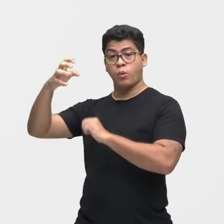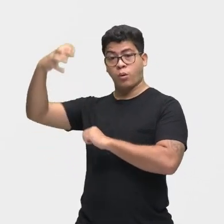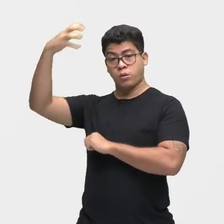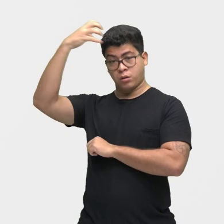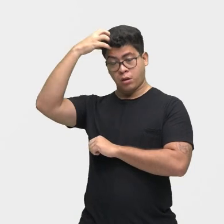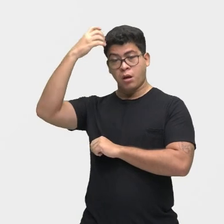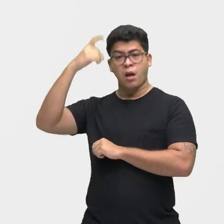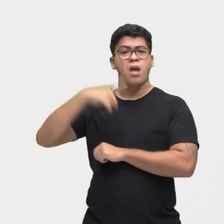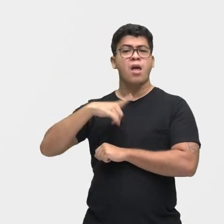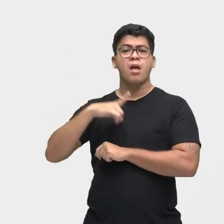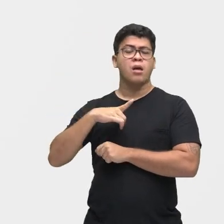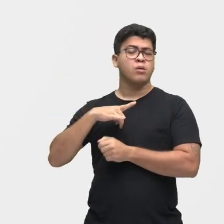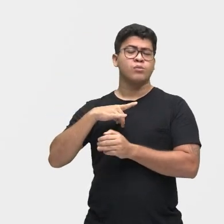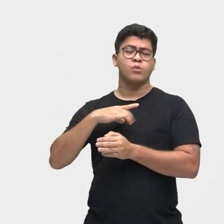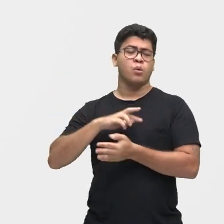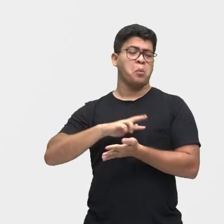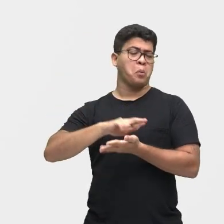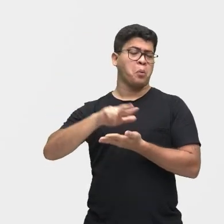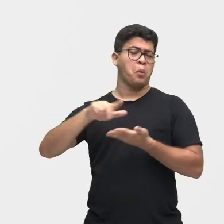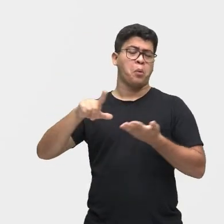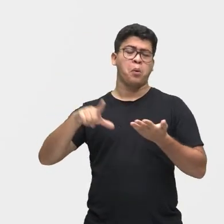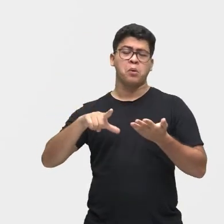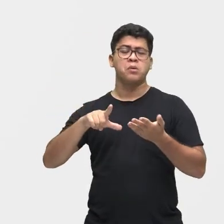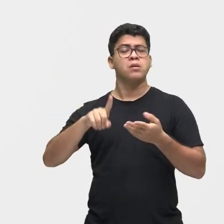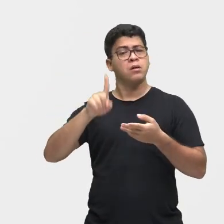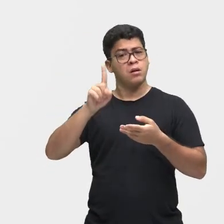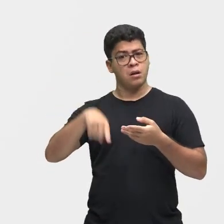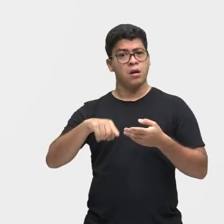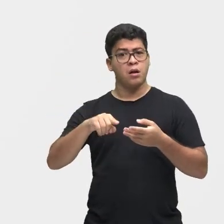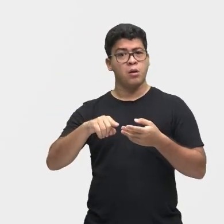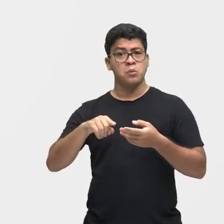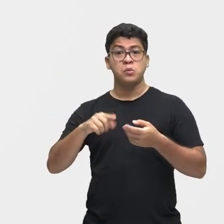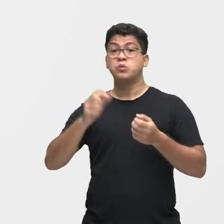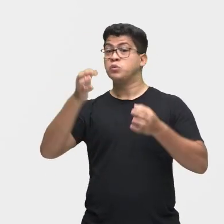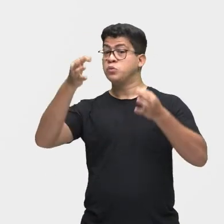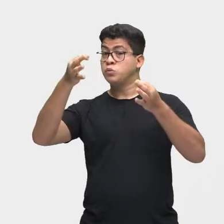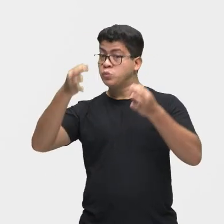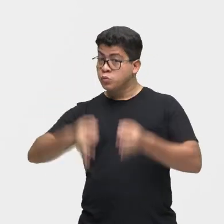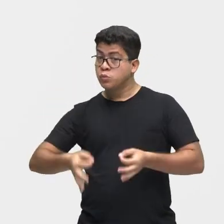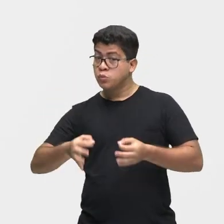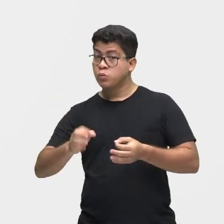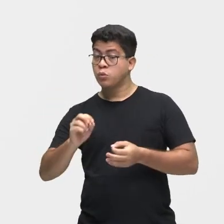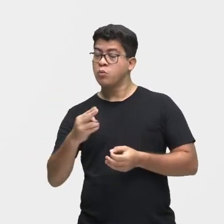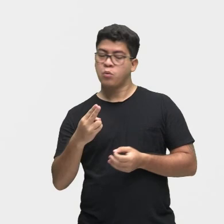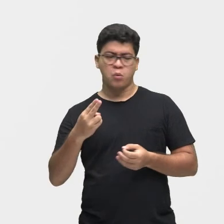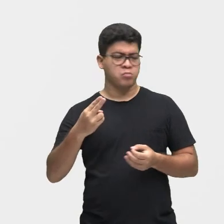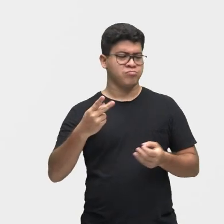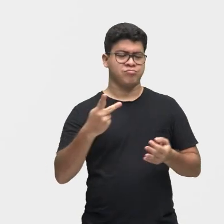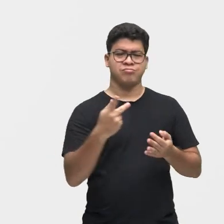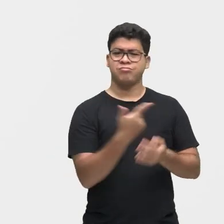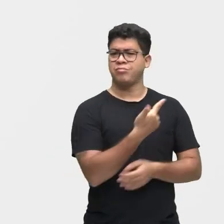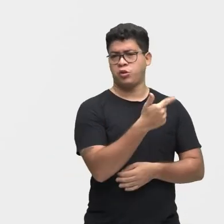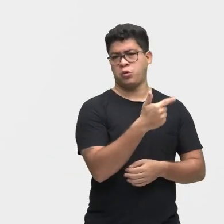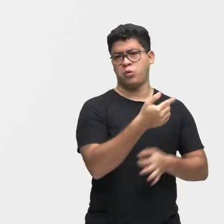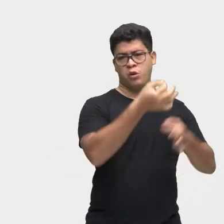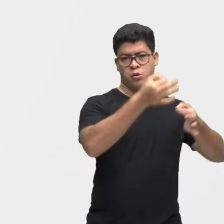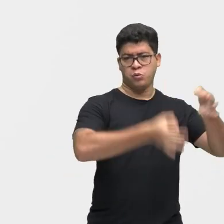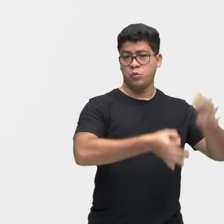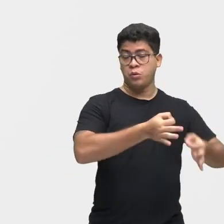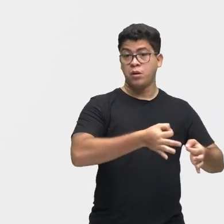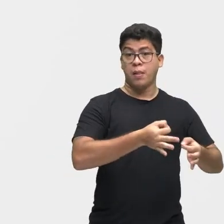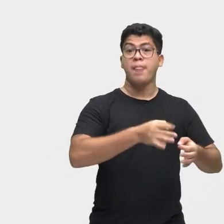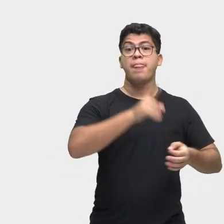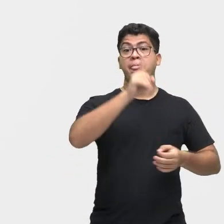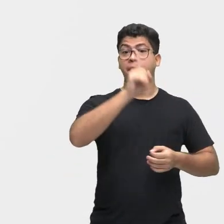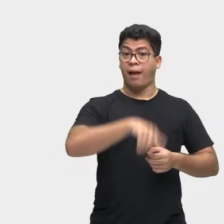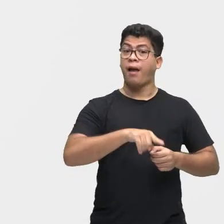todo governo, seja ele justo ou injusto, era lícito, era válido, né? Tinha ali, era garantido o poder